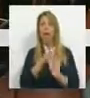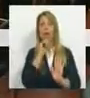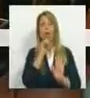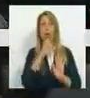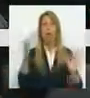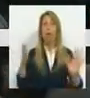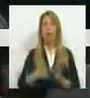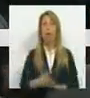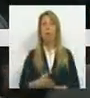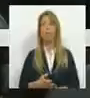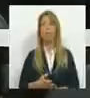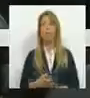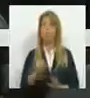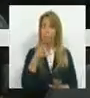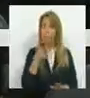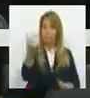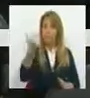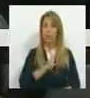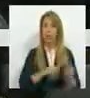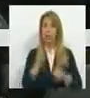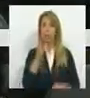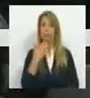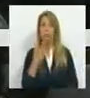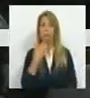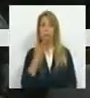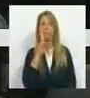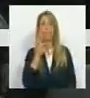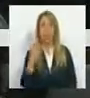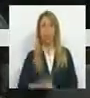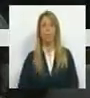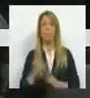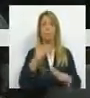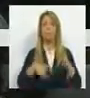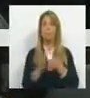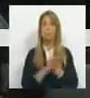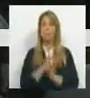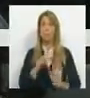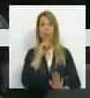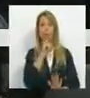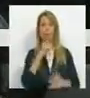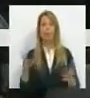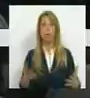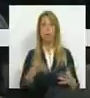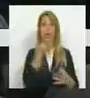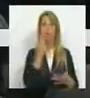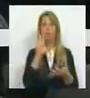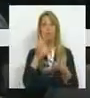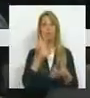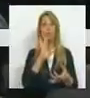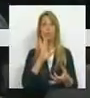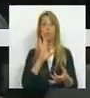Oportunidade para abordar uma outra. Tem a palavra, Sr. Deputado. Obrigado, Sr. Presidente. Peço desculpa. Aproveitava esta oportunidade para abordar uma outra